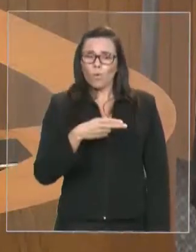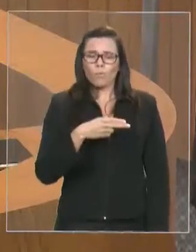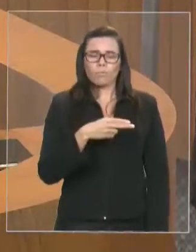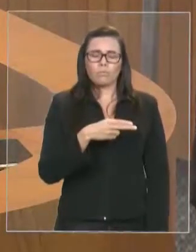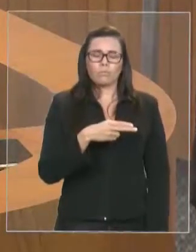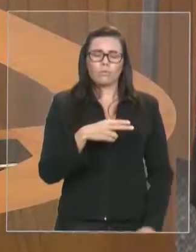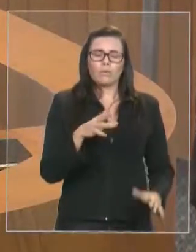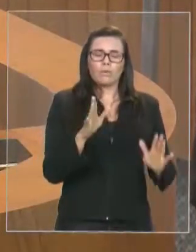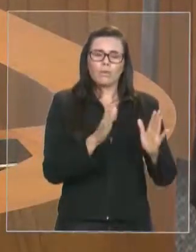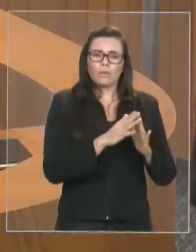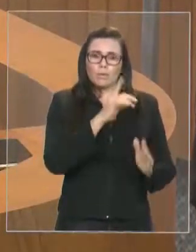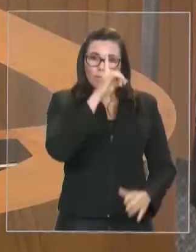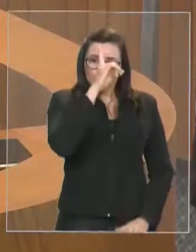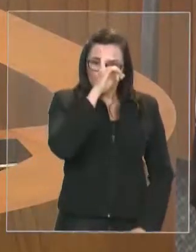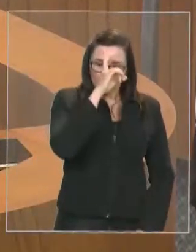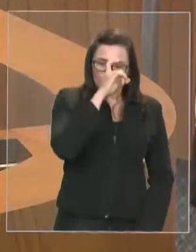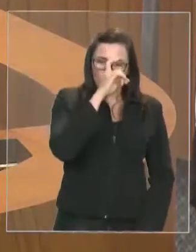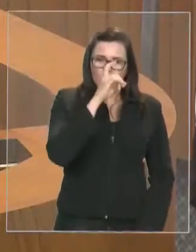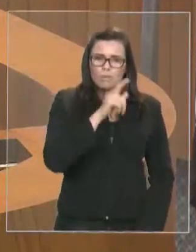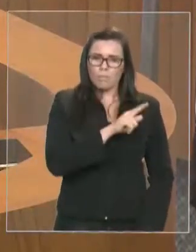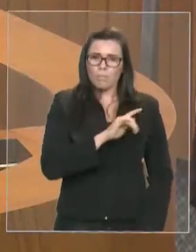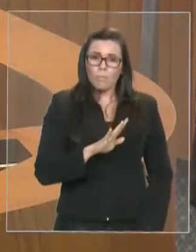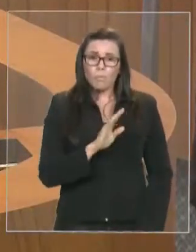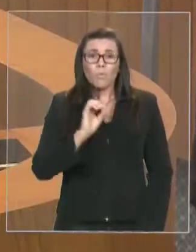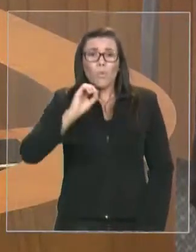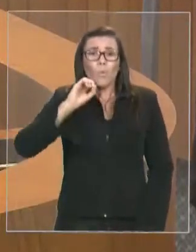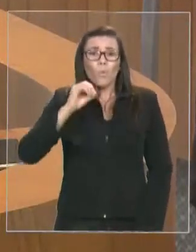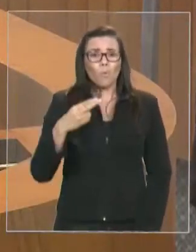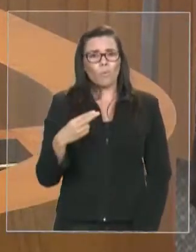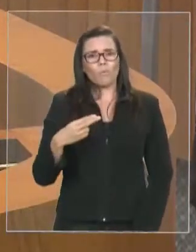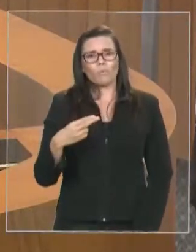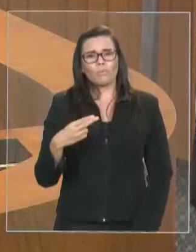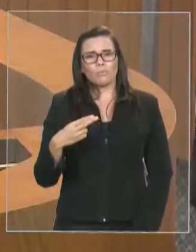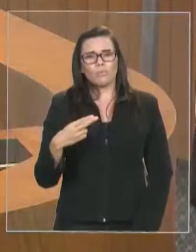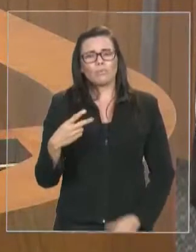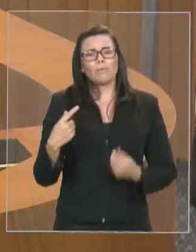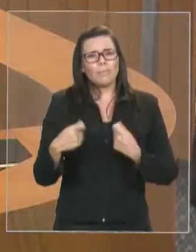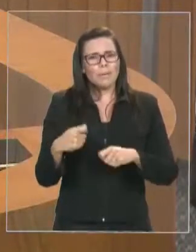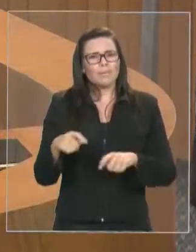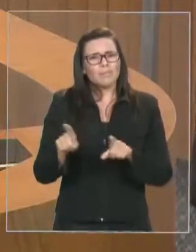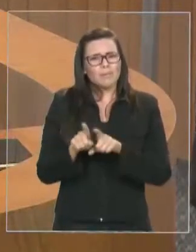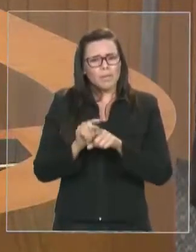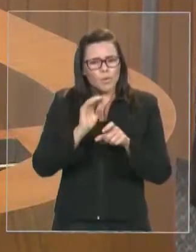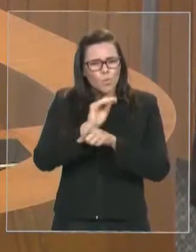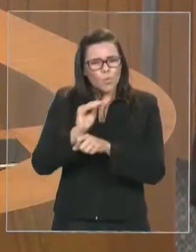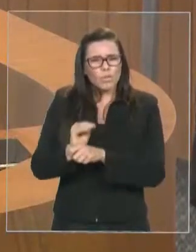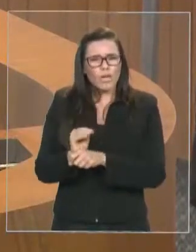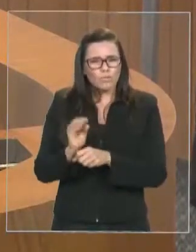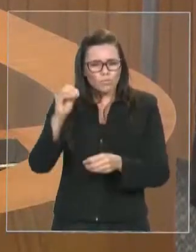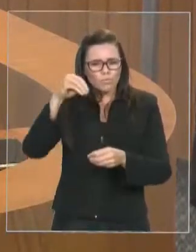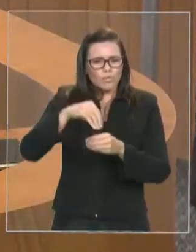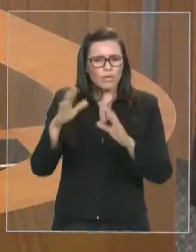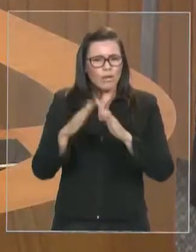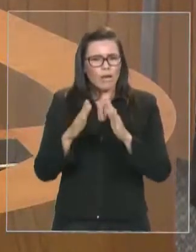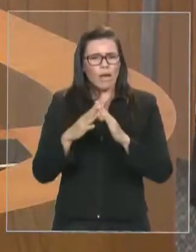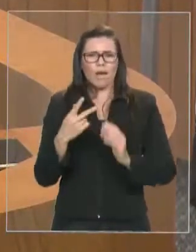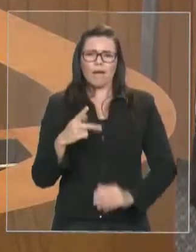cuidados médicos, de assistência médica permanente. Se trata de um primeiro marco